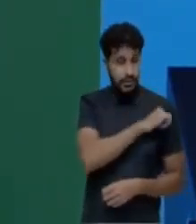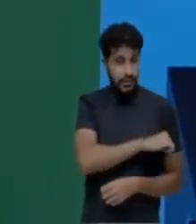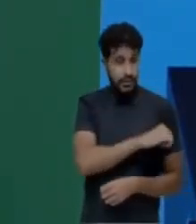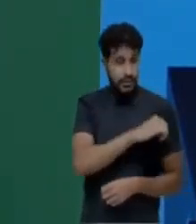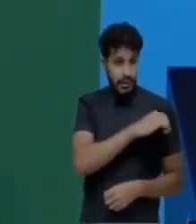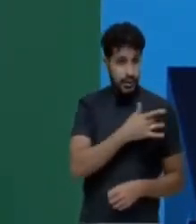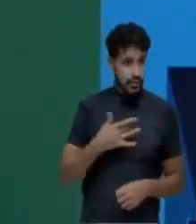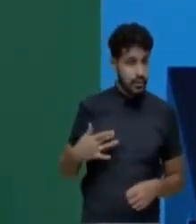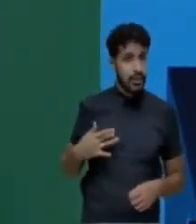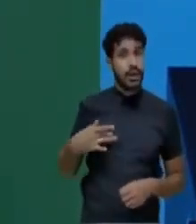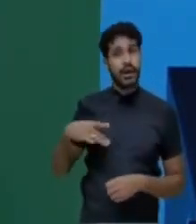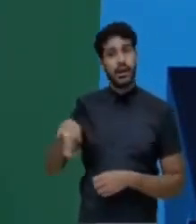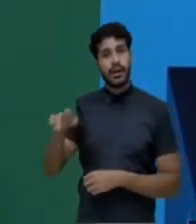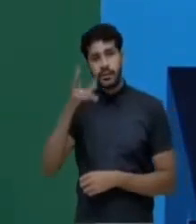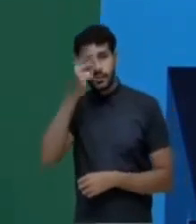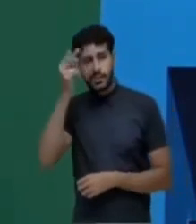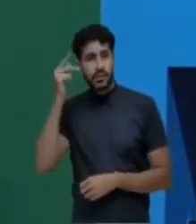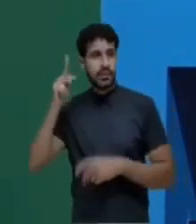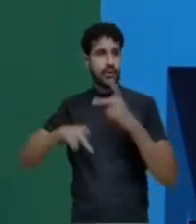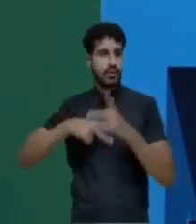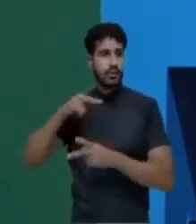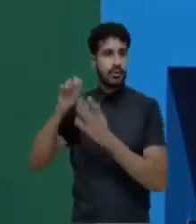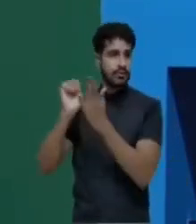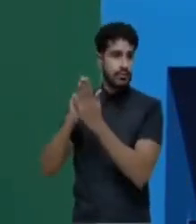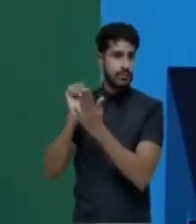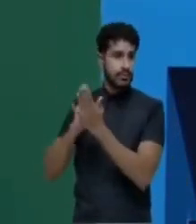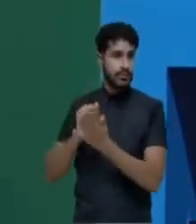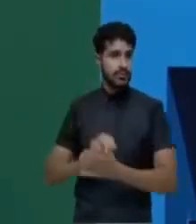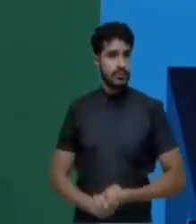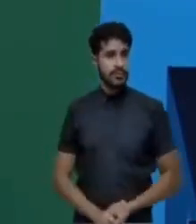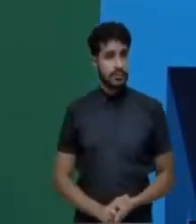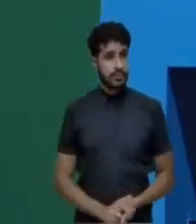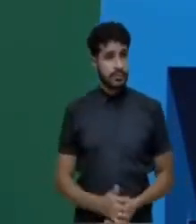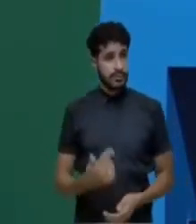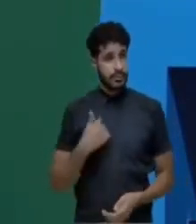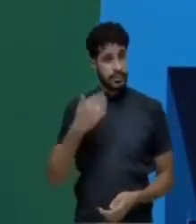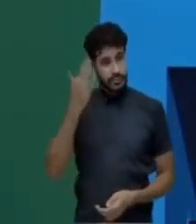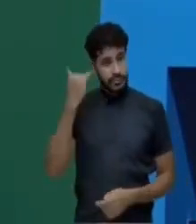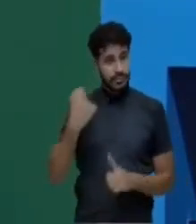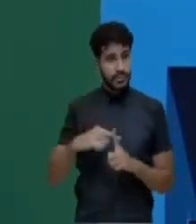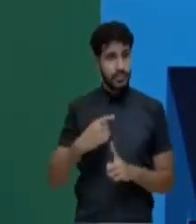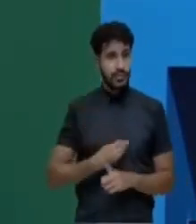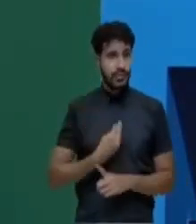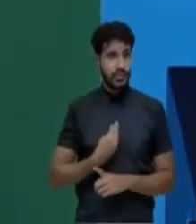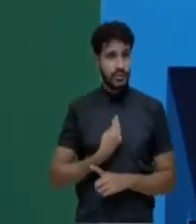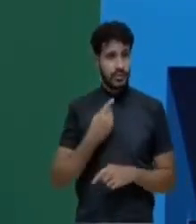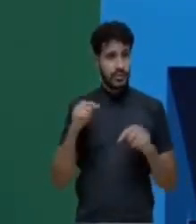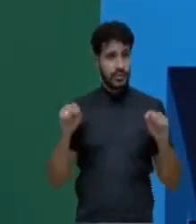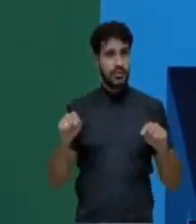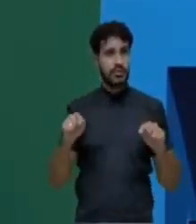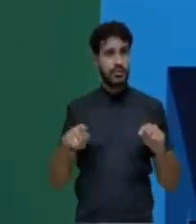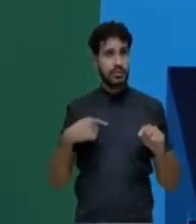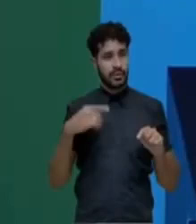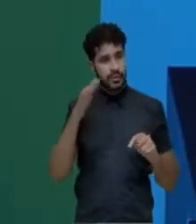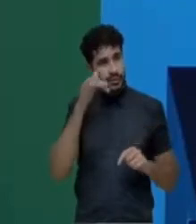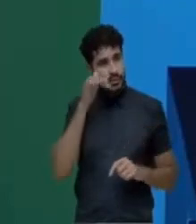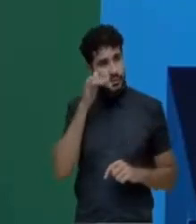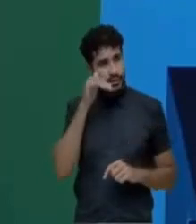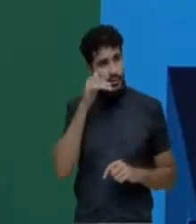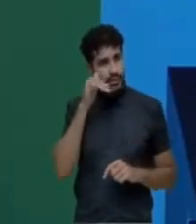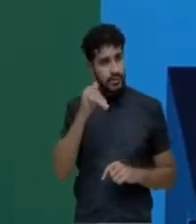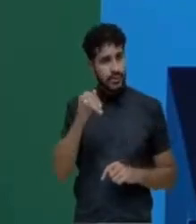do prefeito que a população bate. Eu sei porque eu vivenciei isso. É curioso.